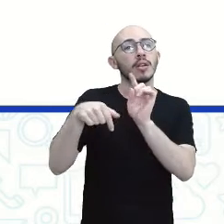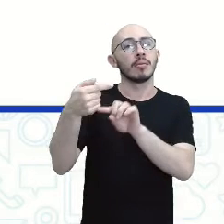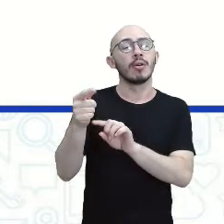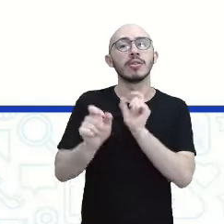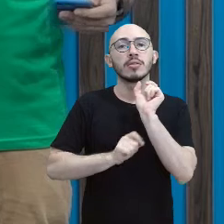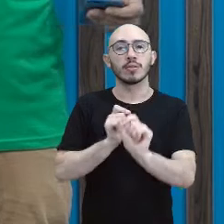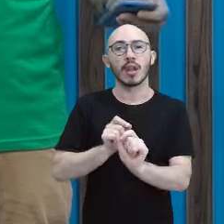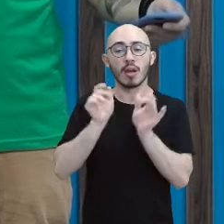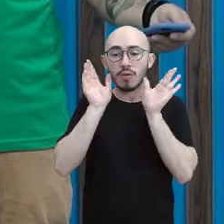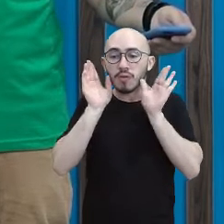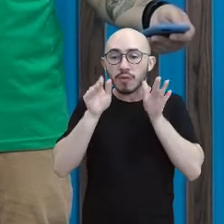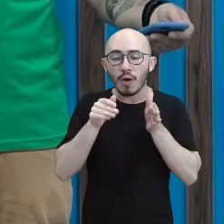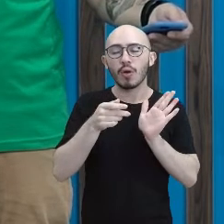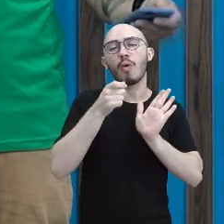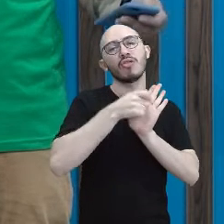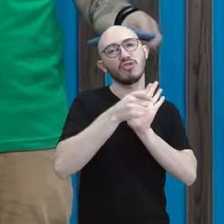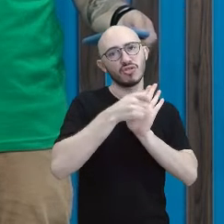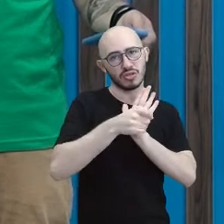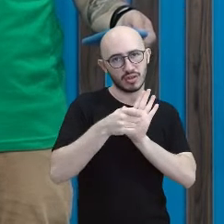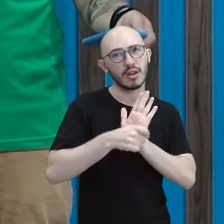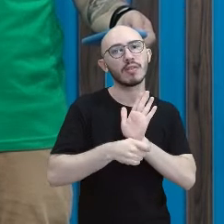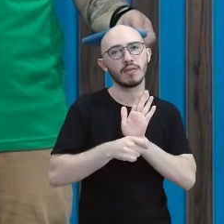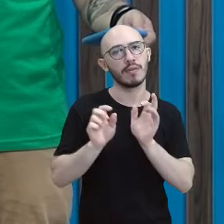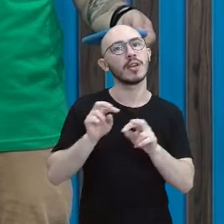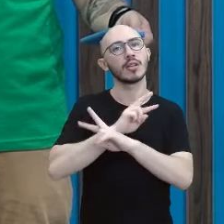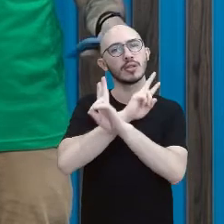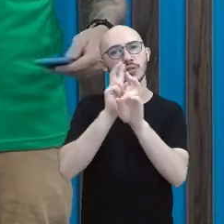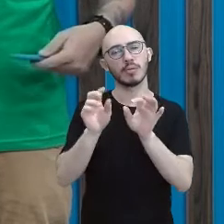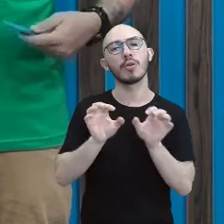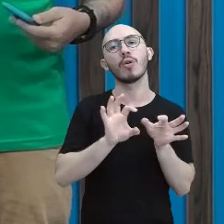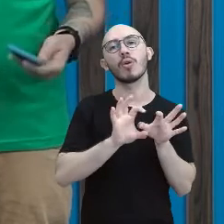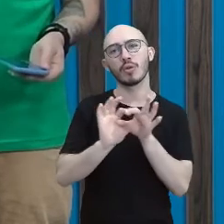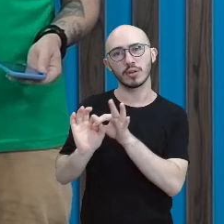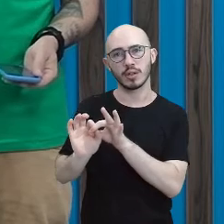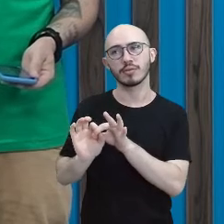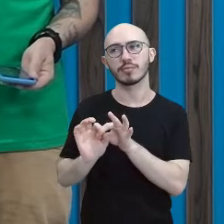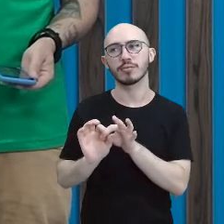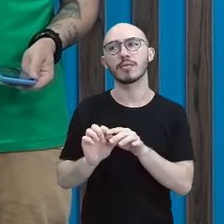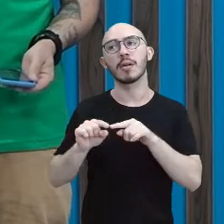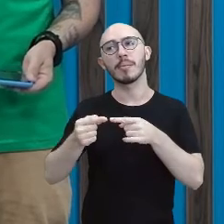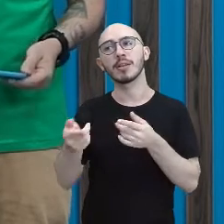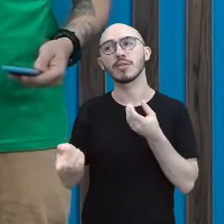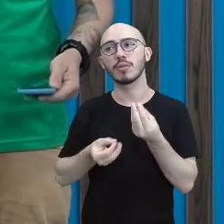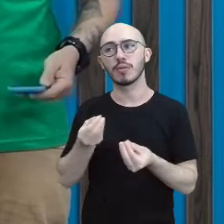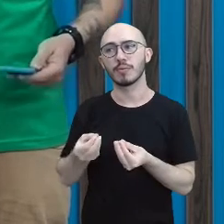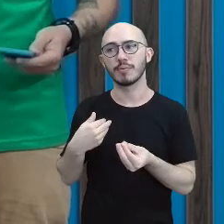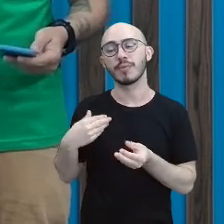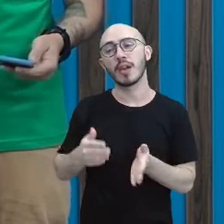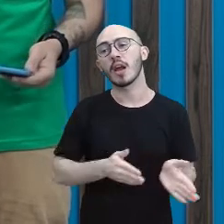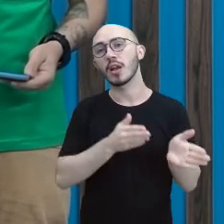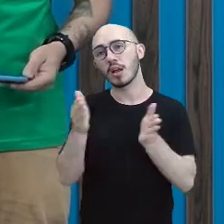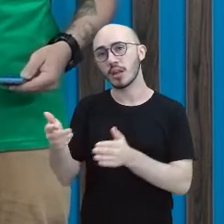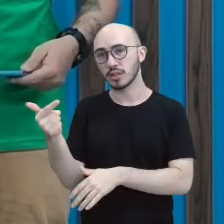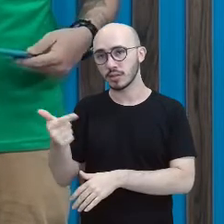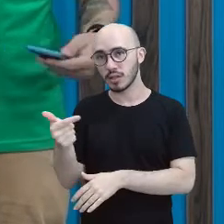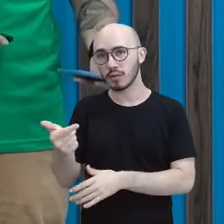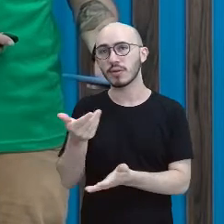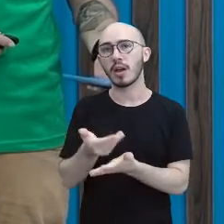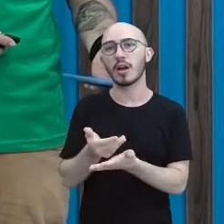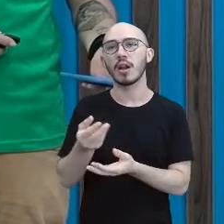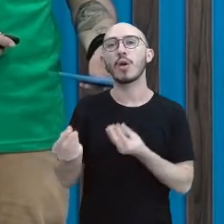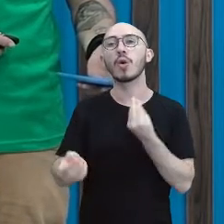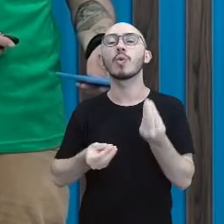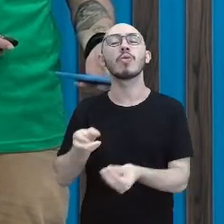preocupar em escrever bastante sobre essas situações aí e a gente, nessa segunda parte da aula, a gente vai tentar manipular